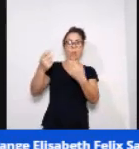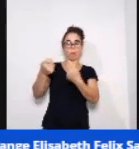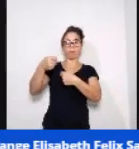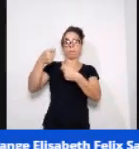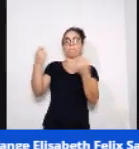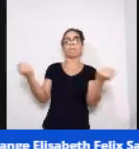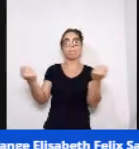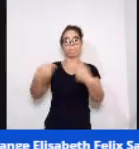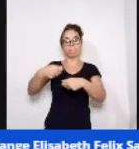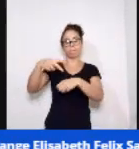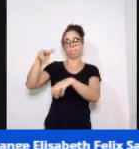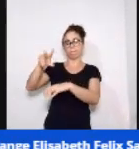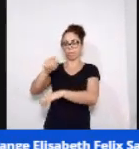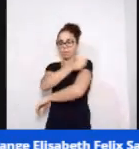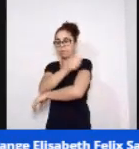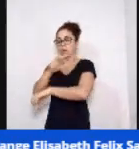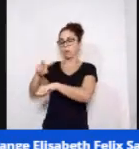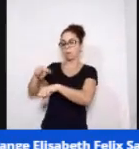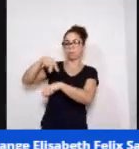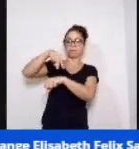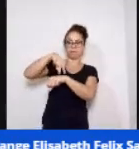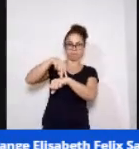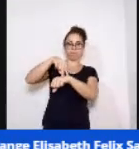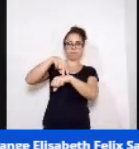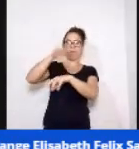Existem outras metodologias